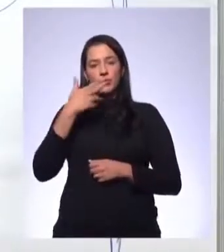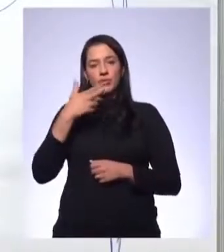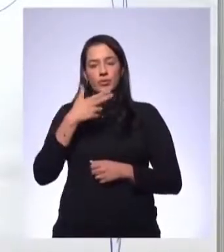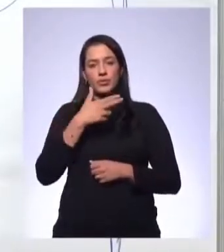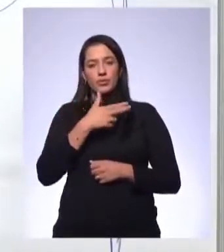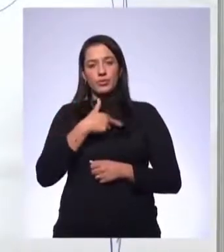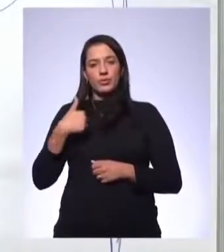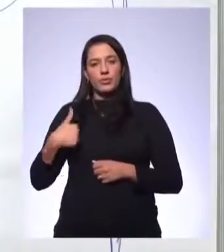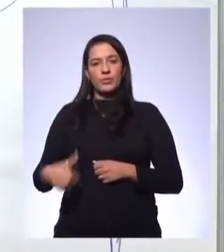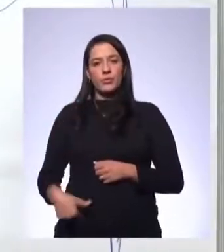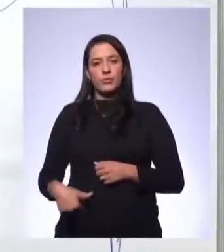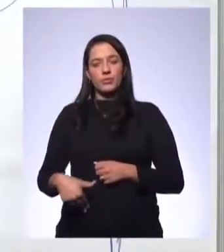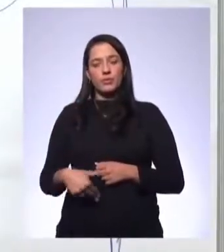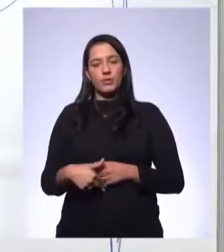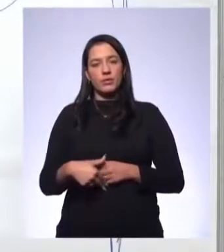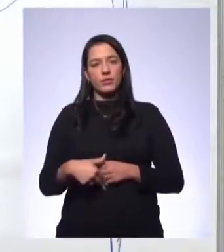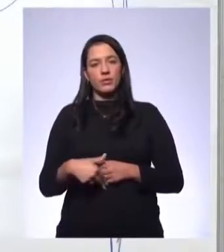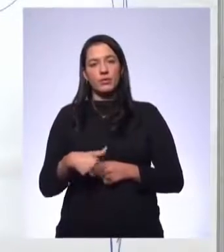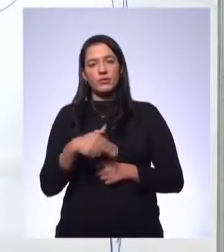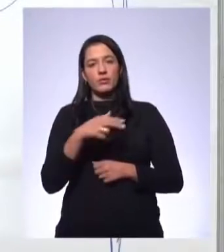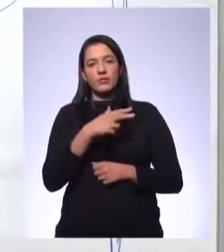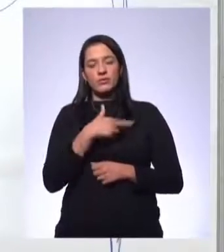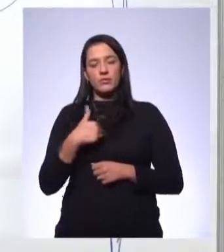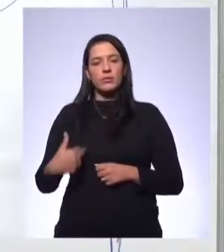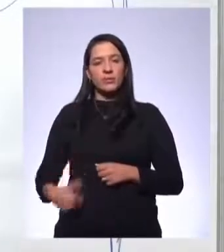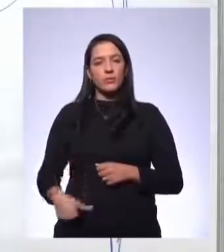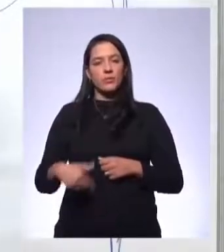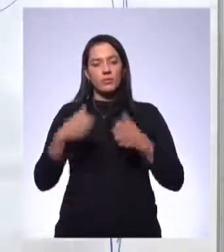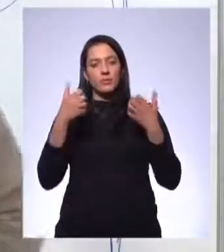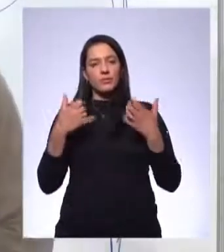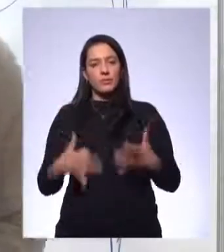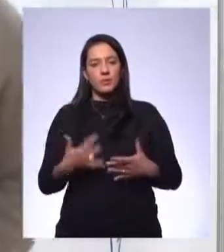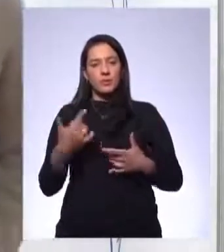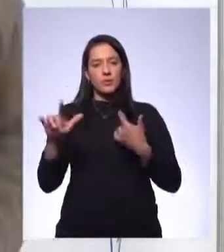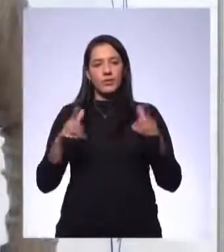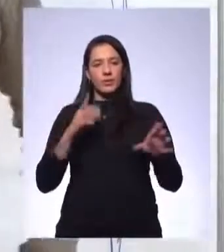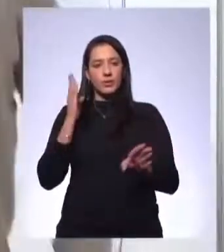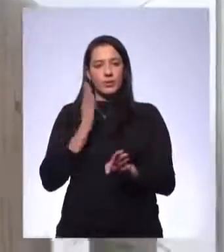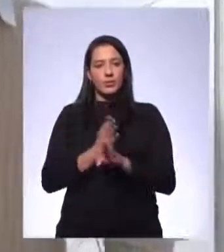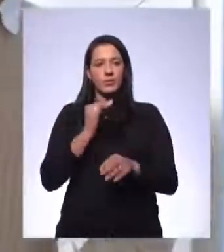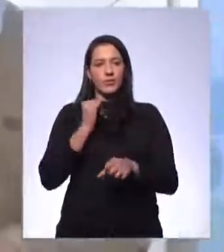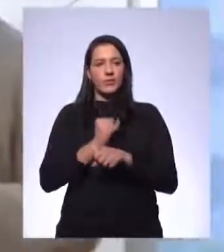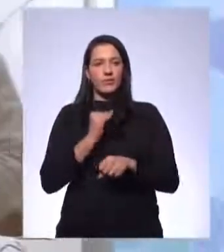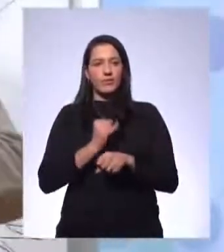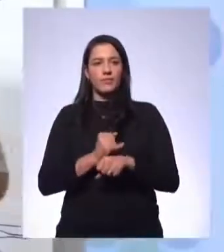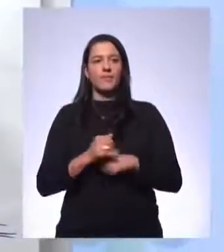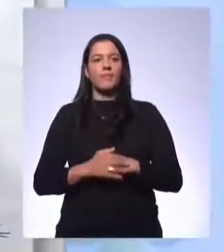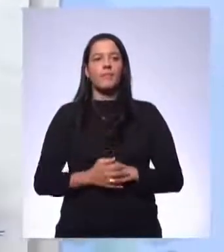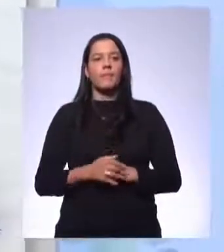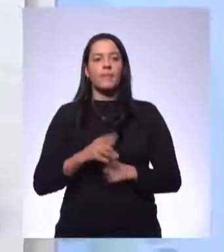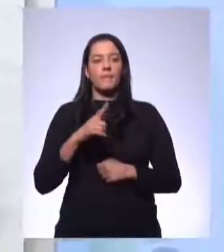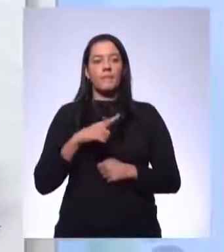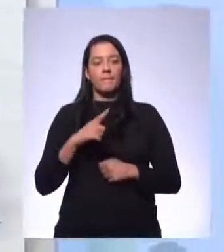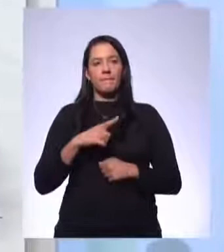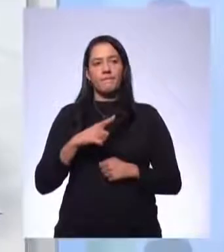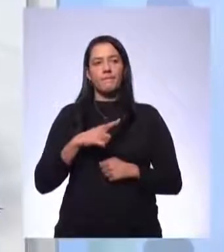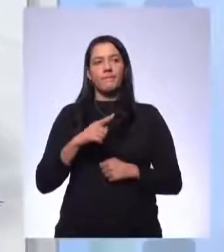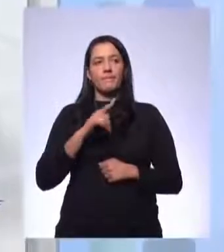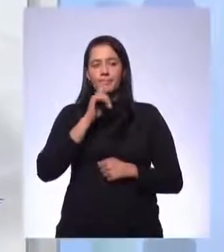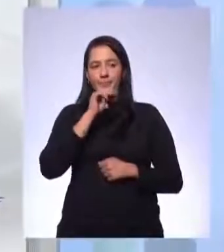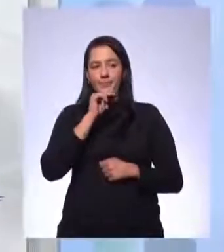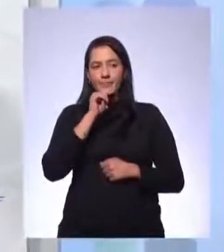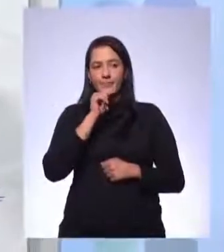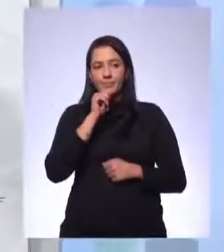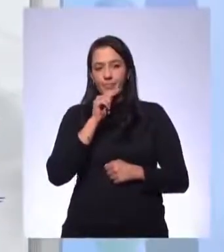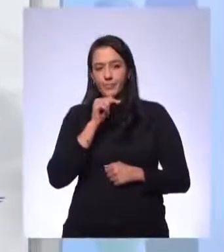eles têm interesse em chegar no núcleo para encontrar certos metais. Mas isso é outra história. Vamos lá. Como essa água está ali num